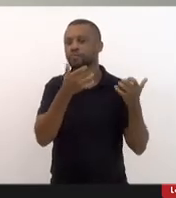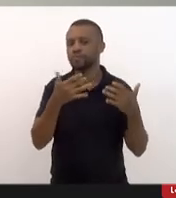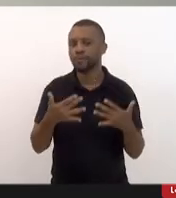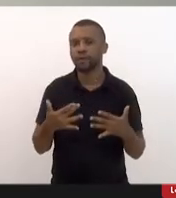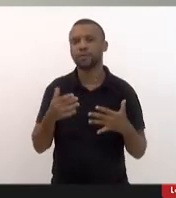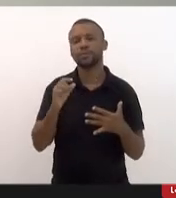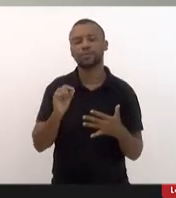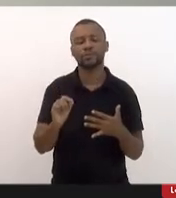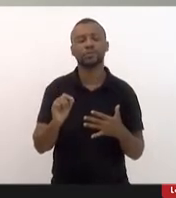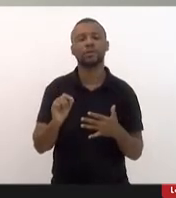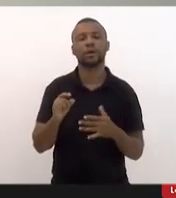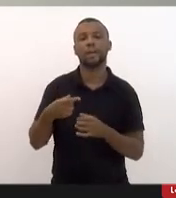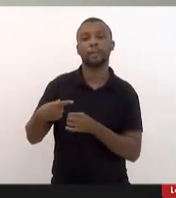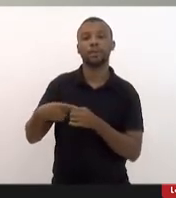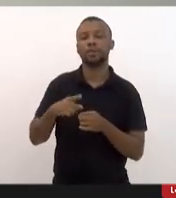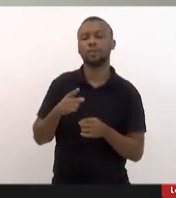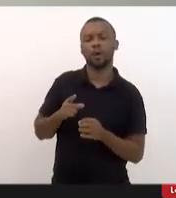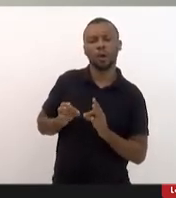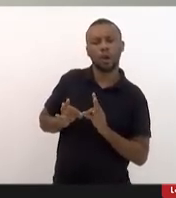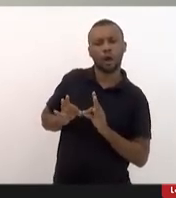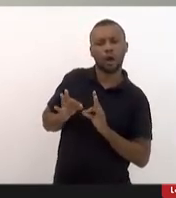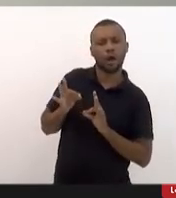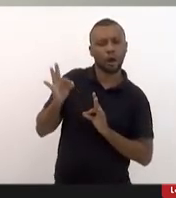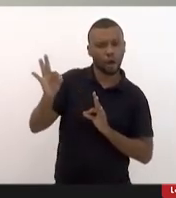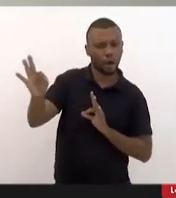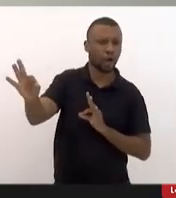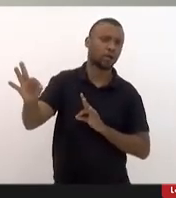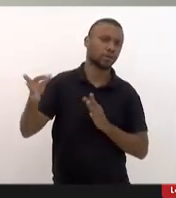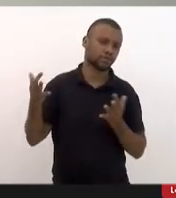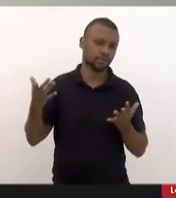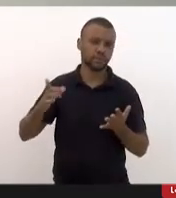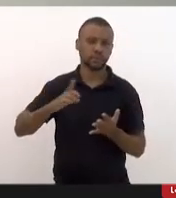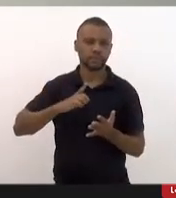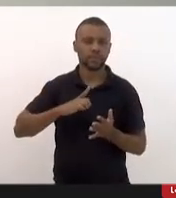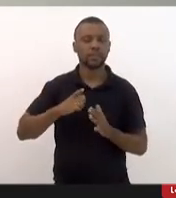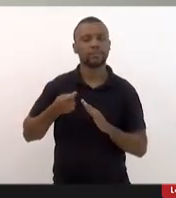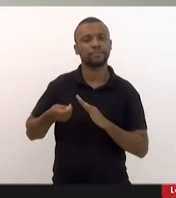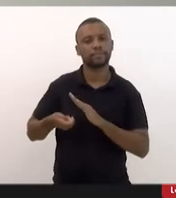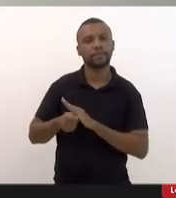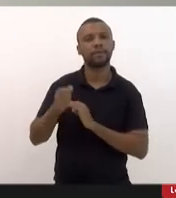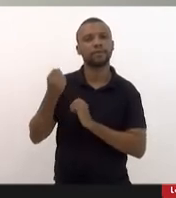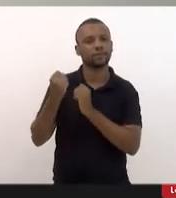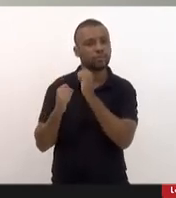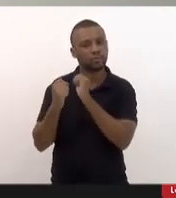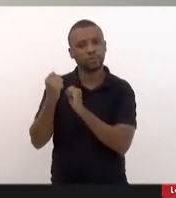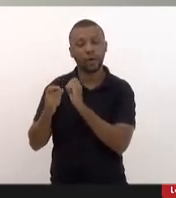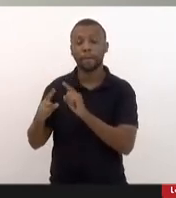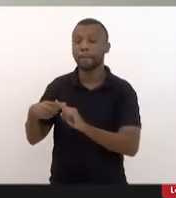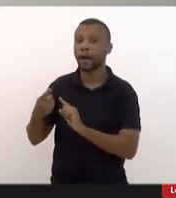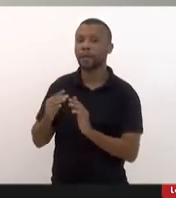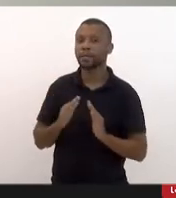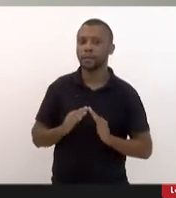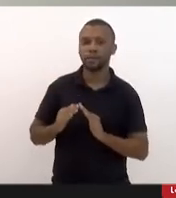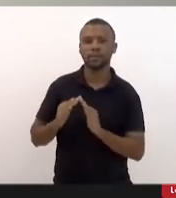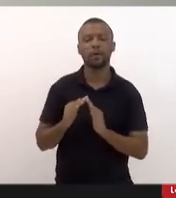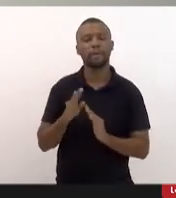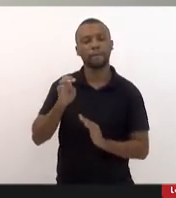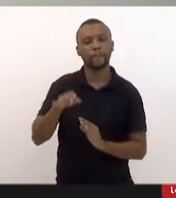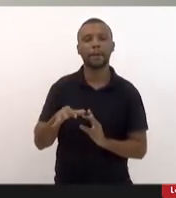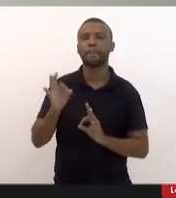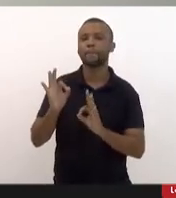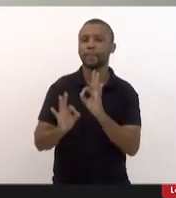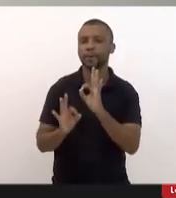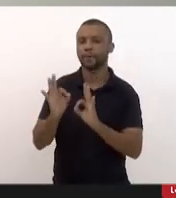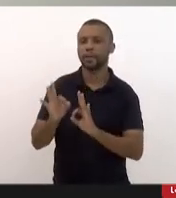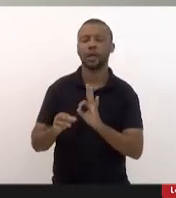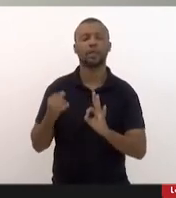mas pensar em soluções em que contém investimentos industriais e também investimentos de habitação bem planejados é